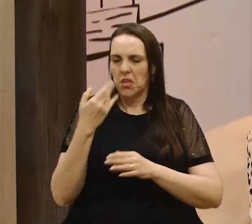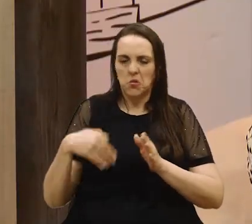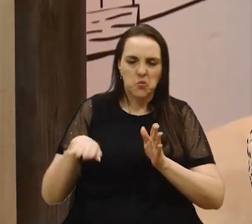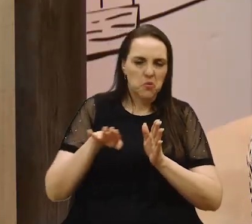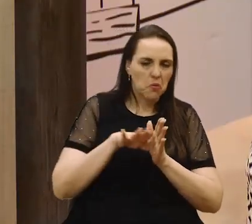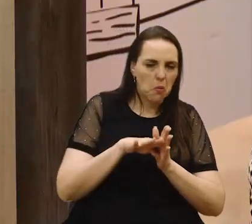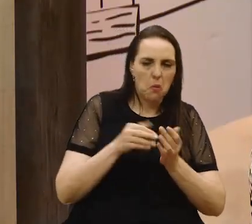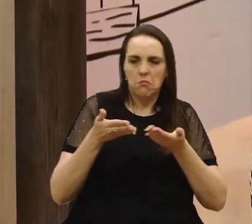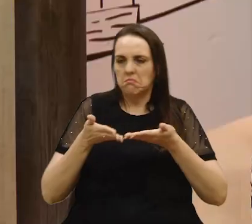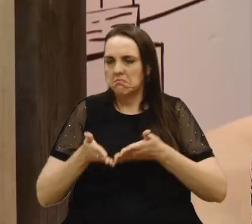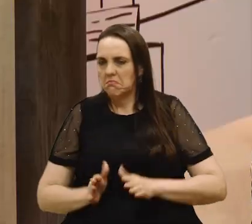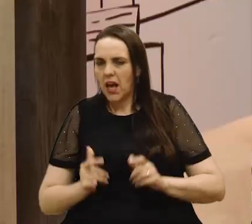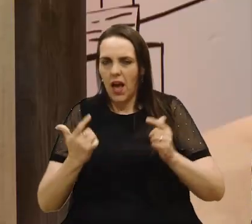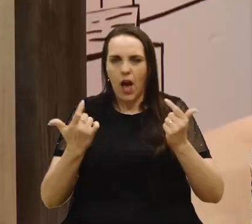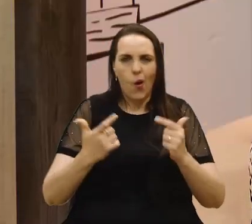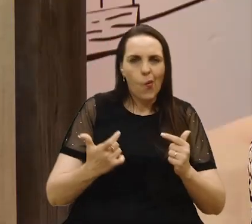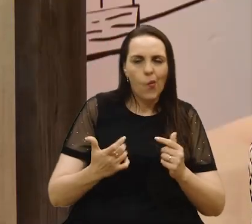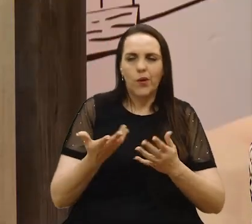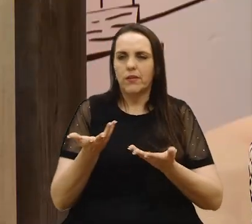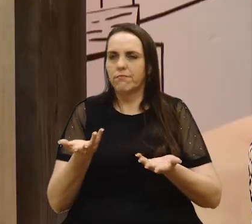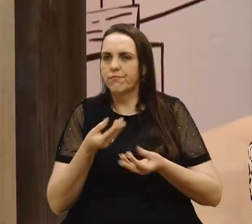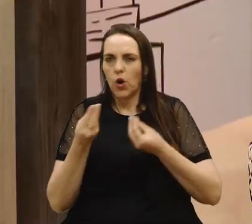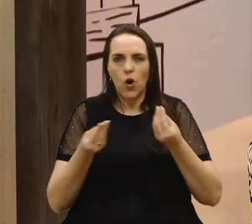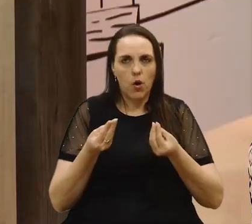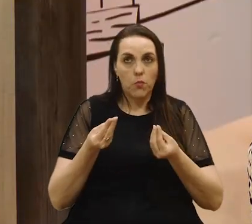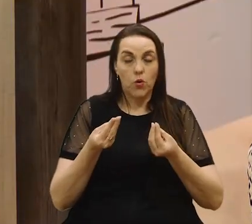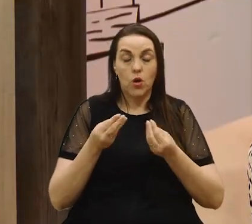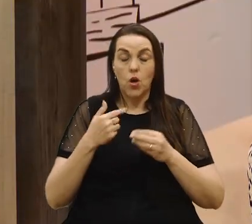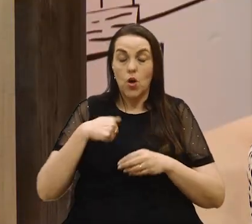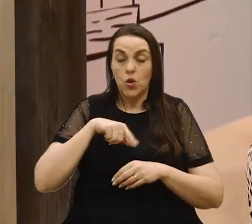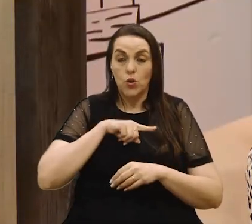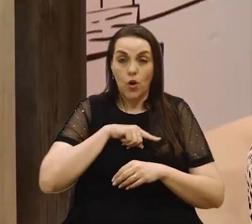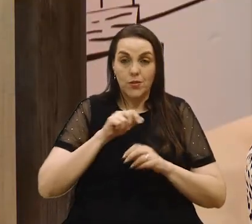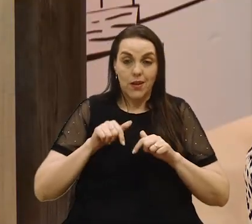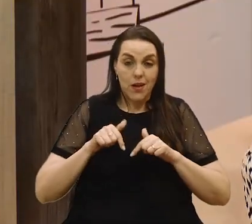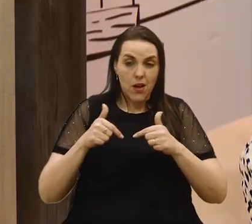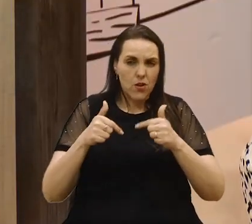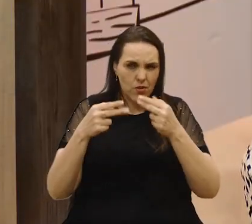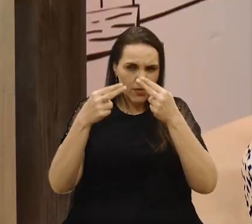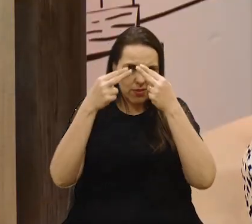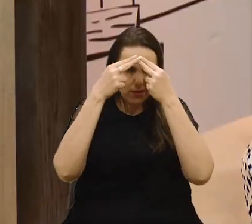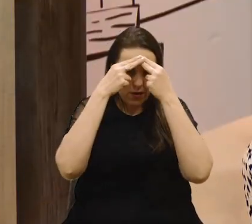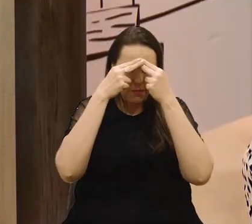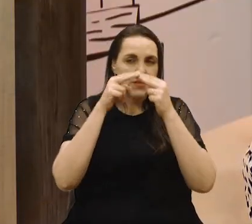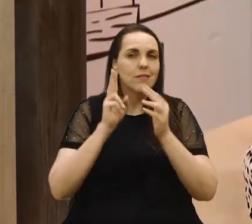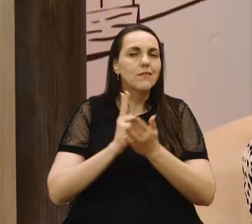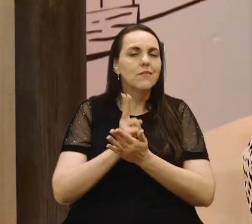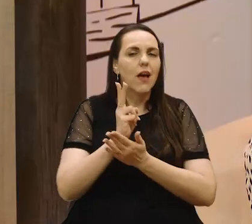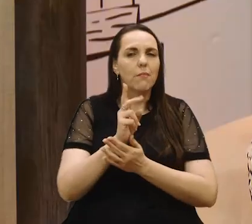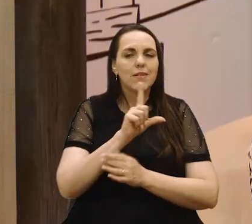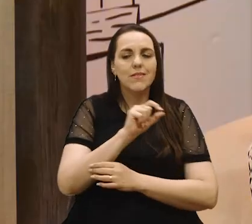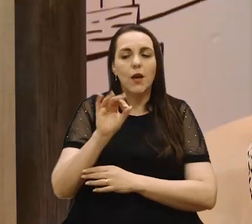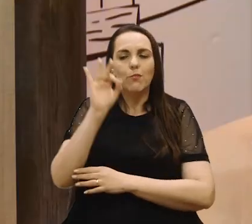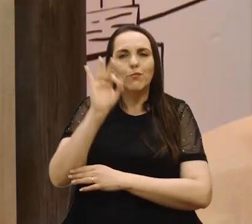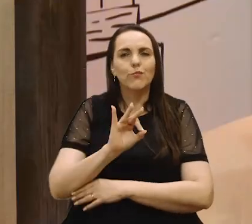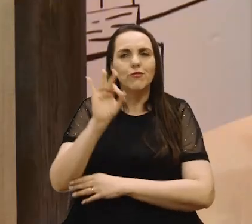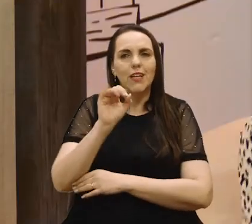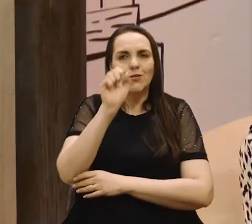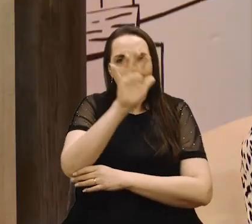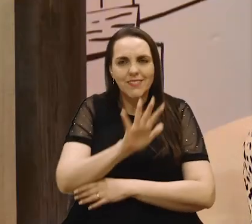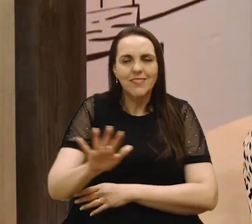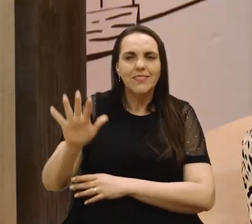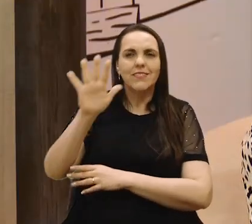onde tu veio, qual a tua situação, porque a maneira como a gente reage aos nossos traumas, ela vai depender 100% do